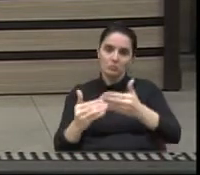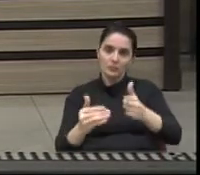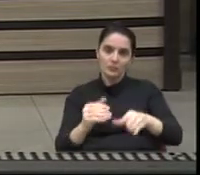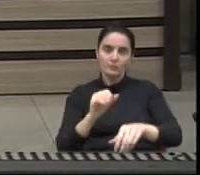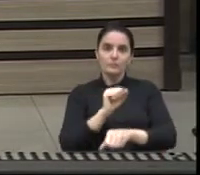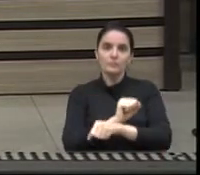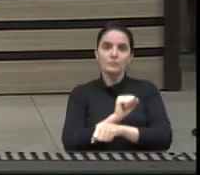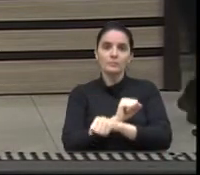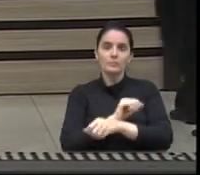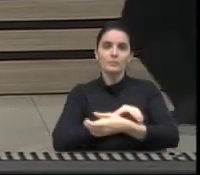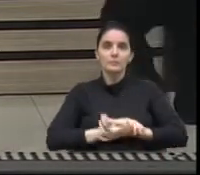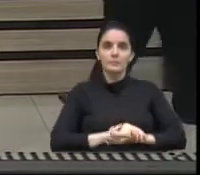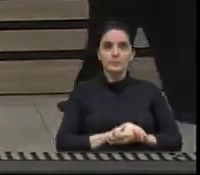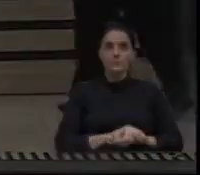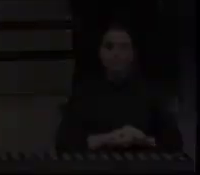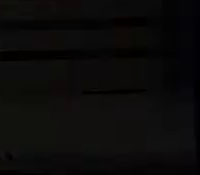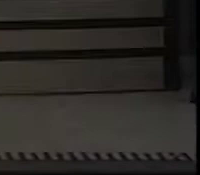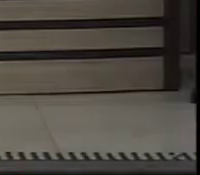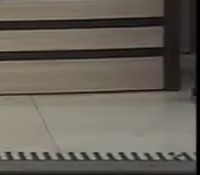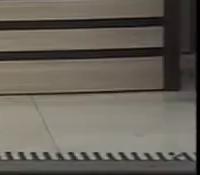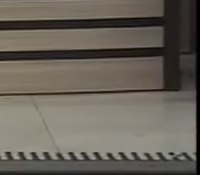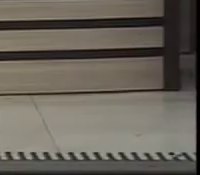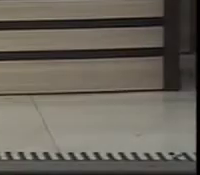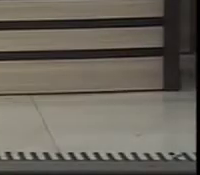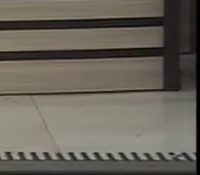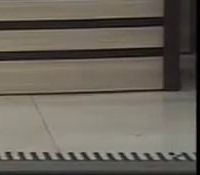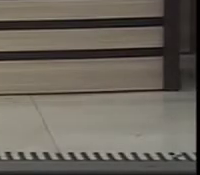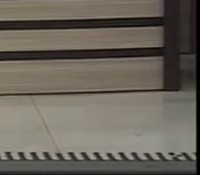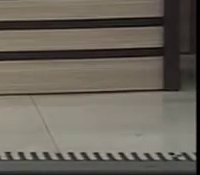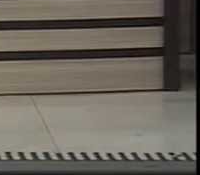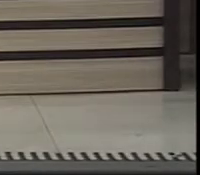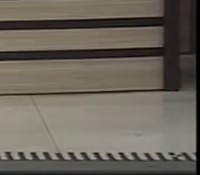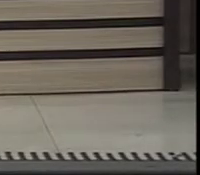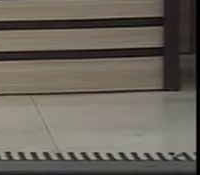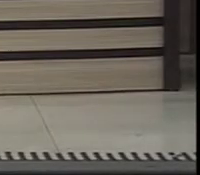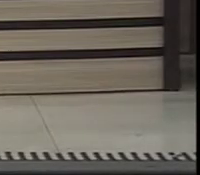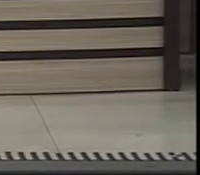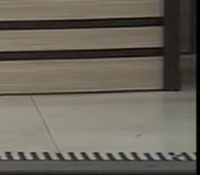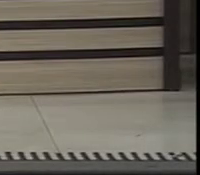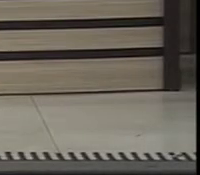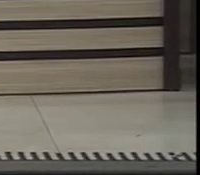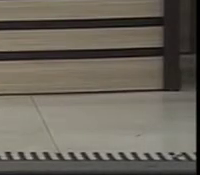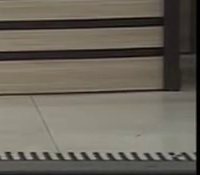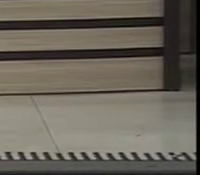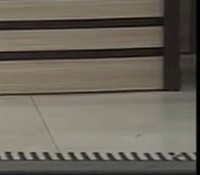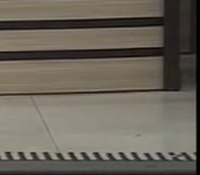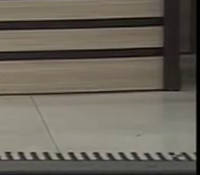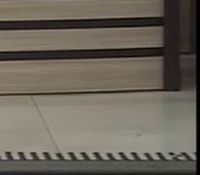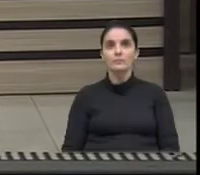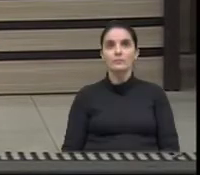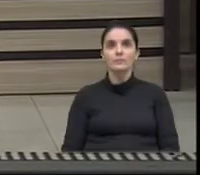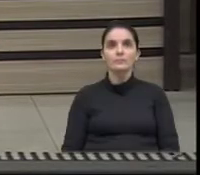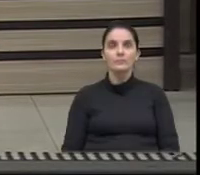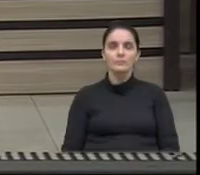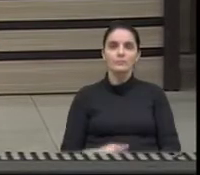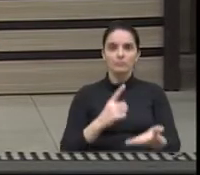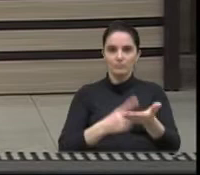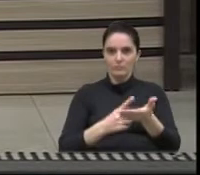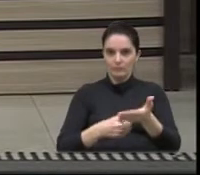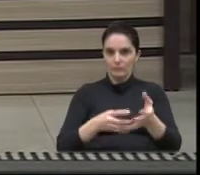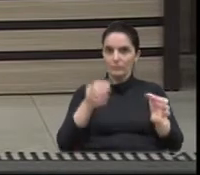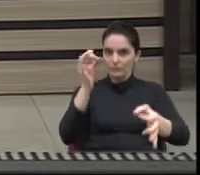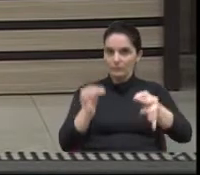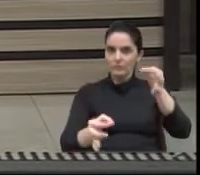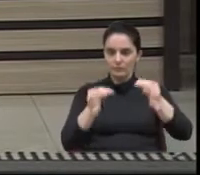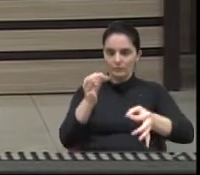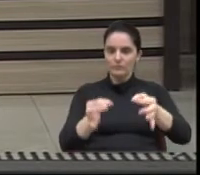está suspensa. De acordo com o parecer do jurídico da casa,